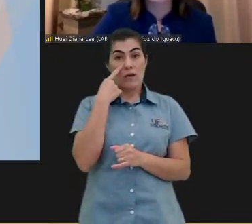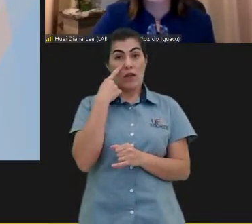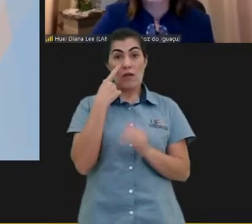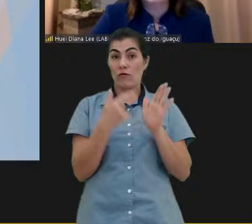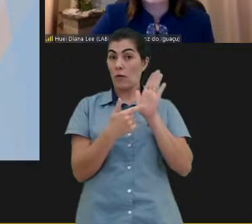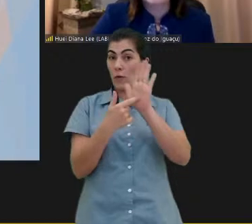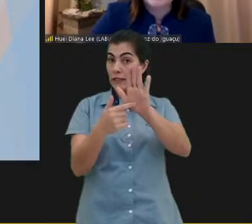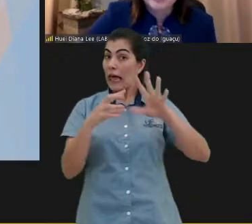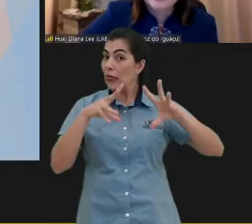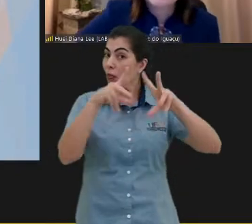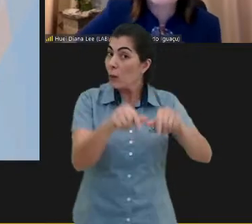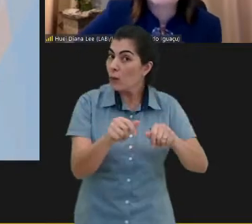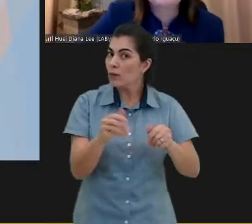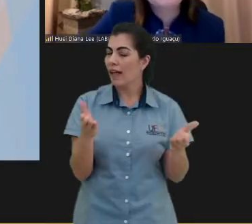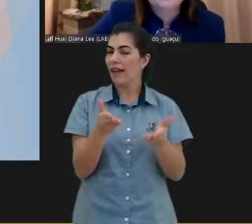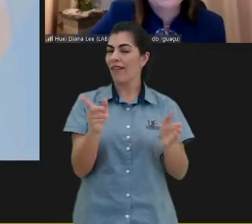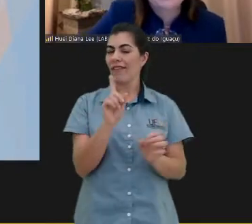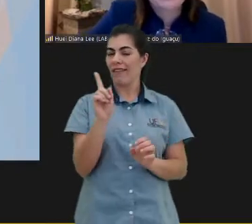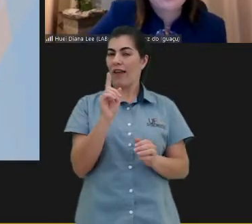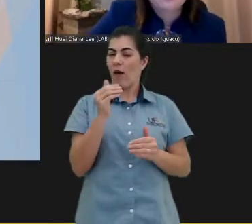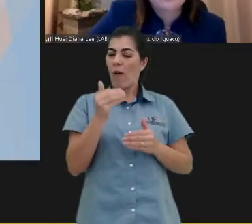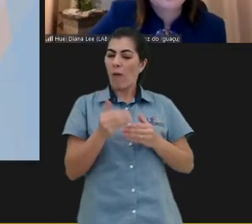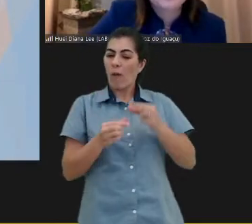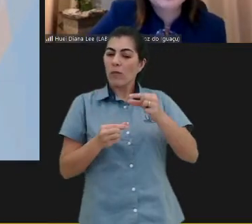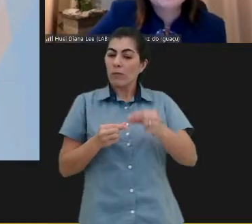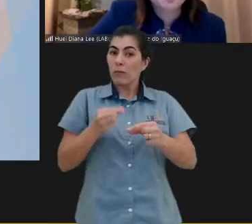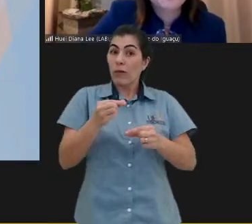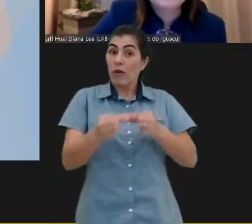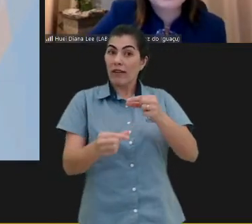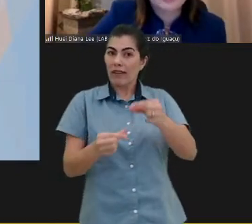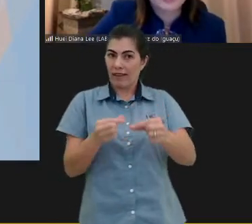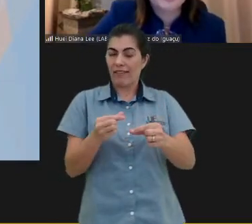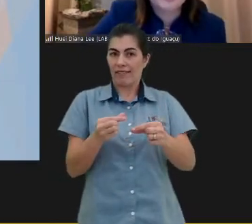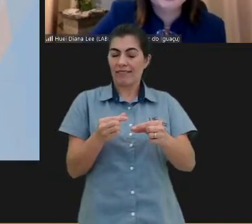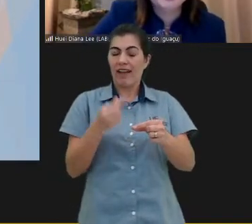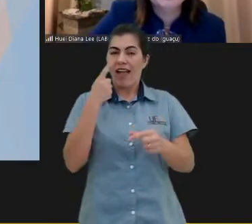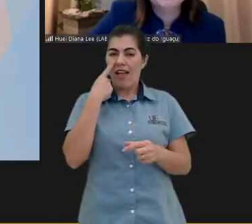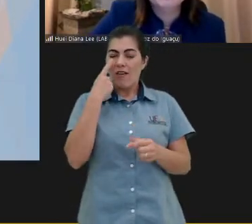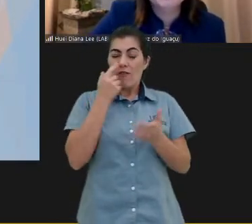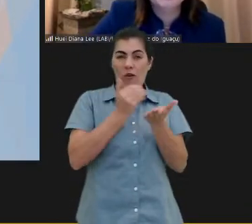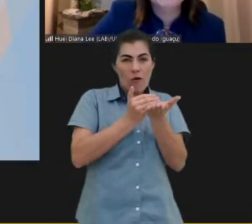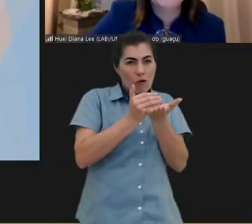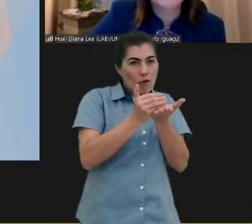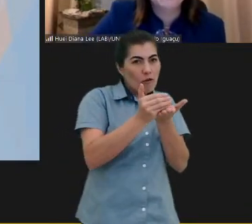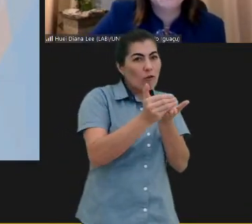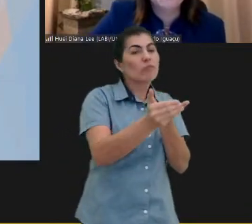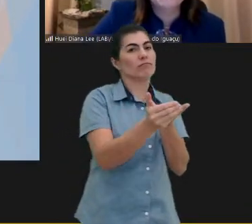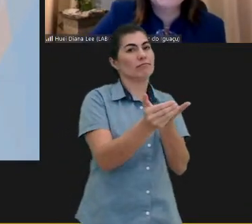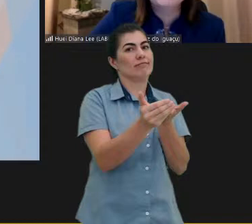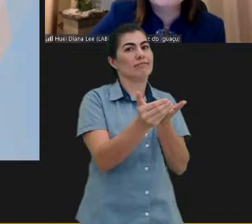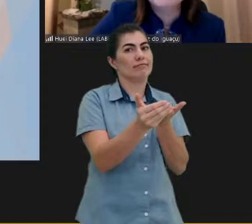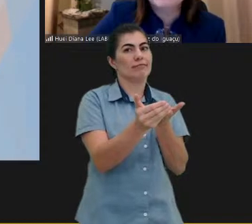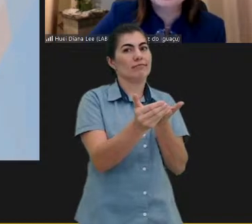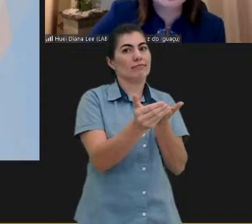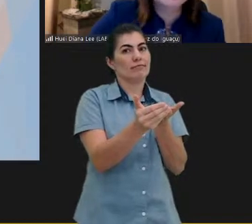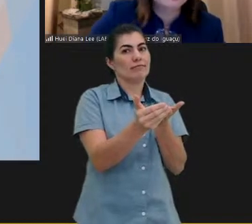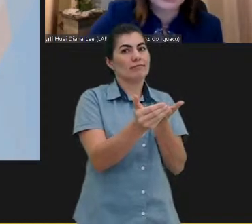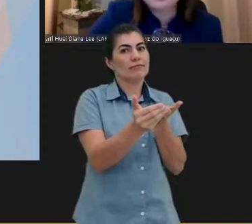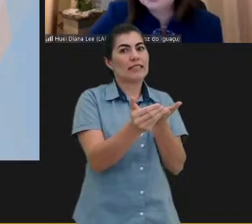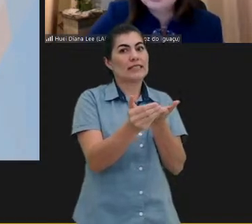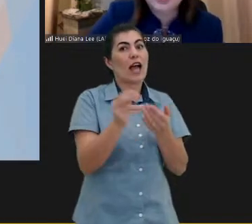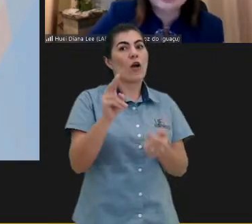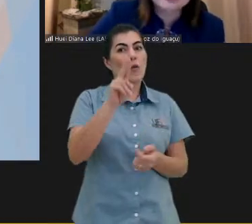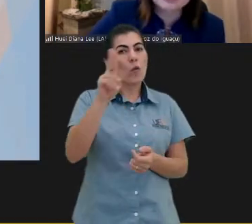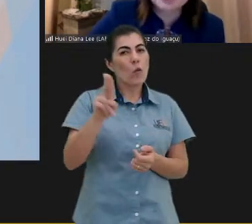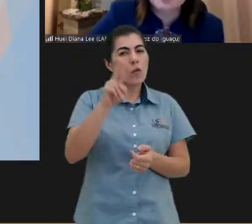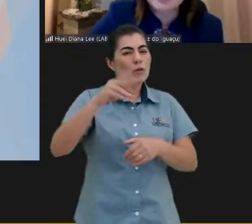mostrar tudo de uma vez, né? Mas eu vou começar, eu acredito que com uma das aplicações